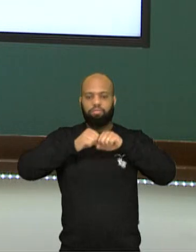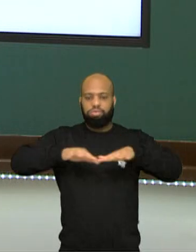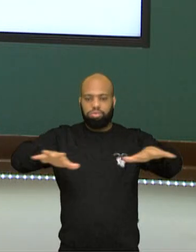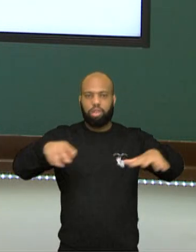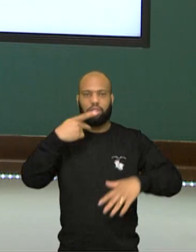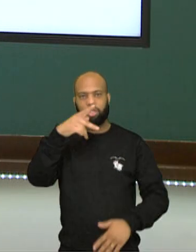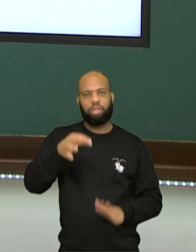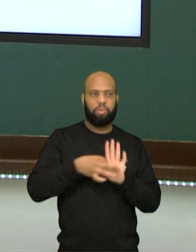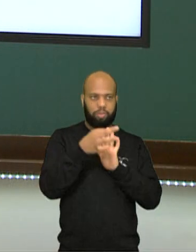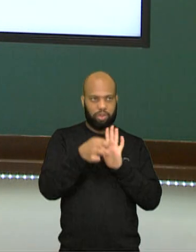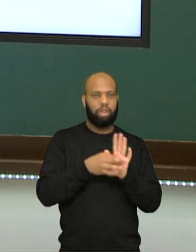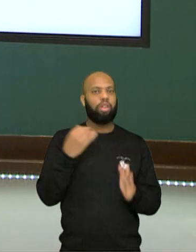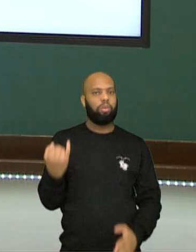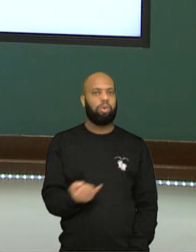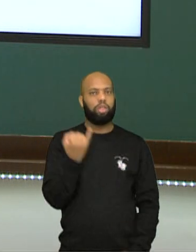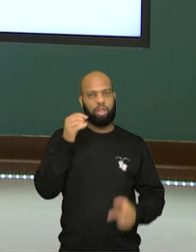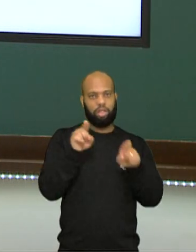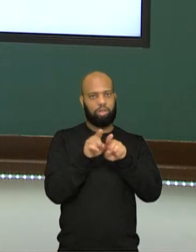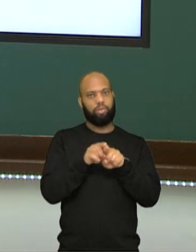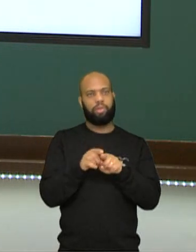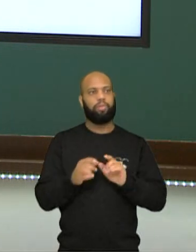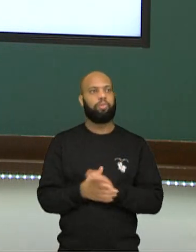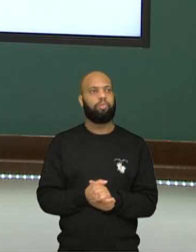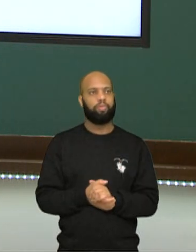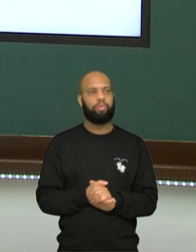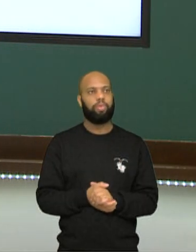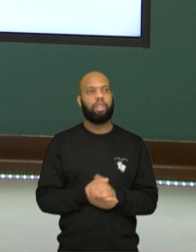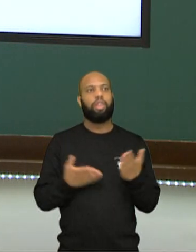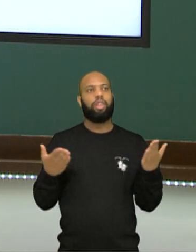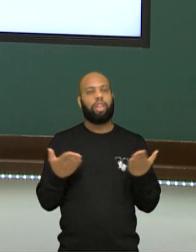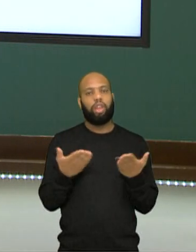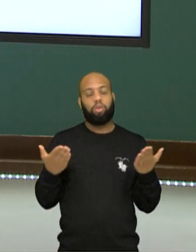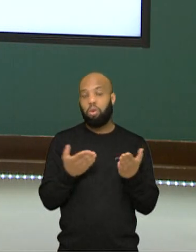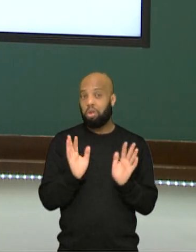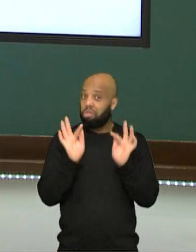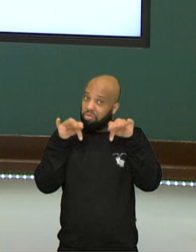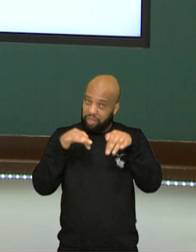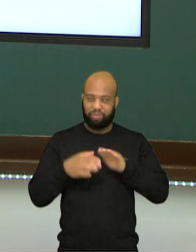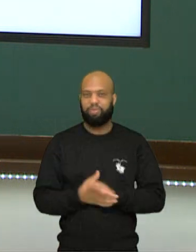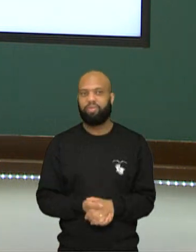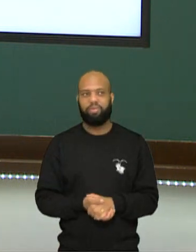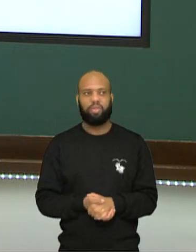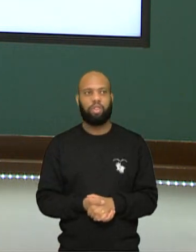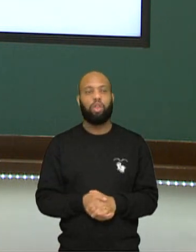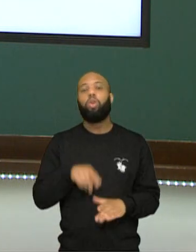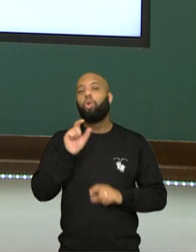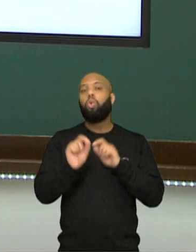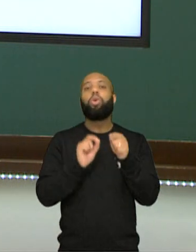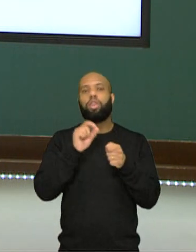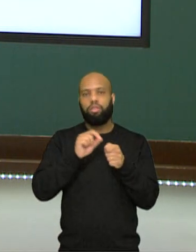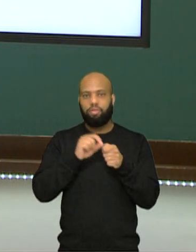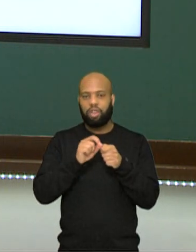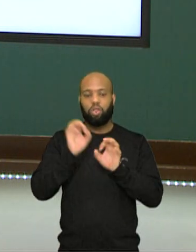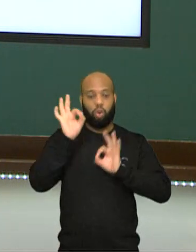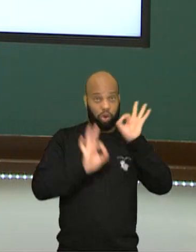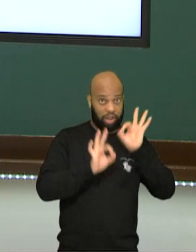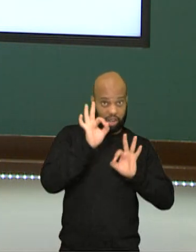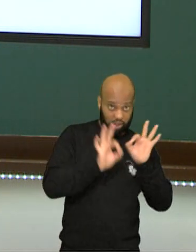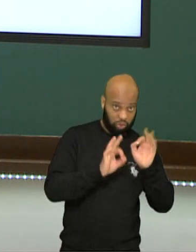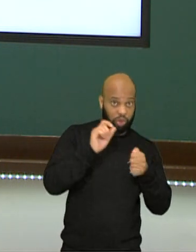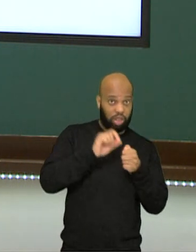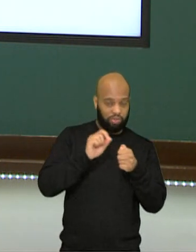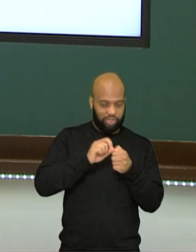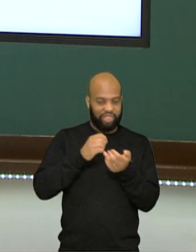seus argumentos. É válido isso. Agora, estamos chegando ao fim. Realizamos o planejamento e produção de